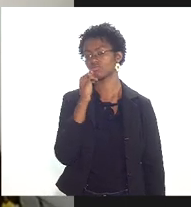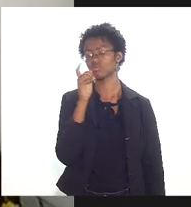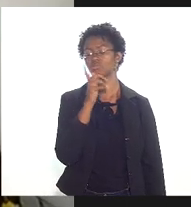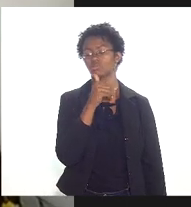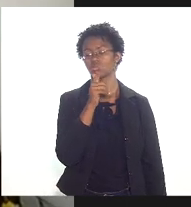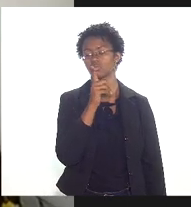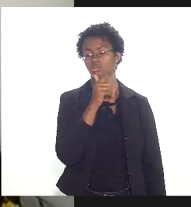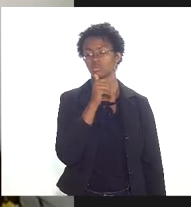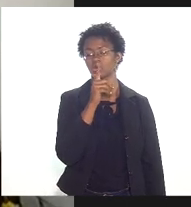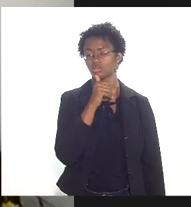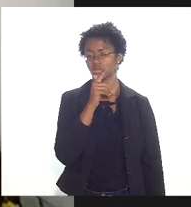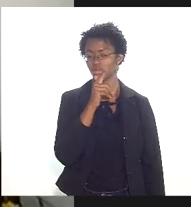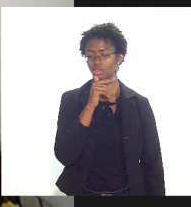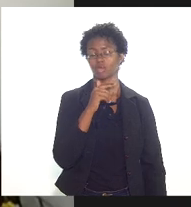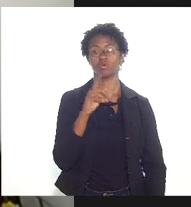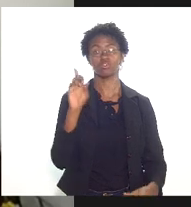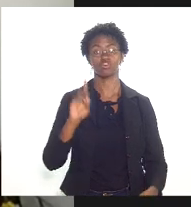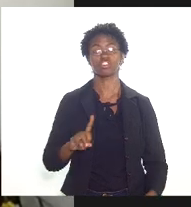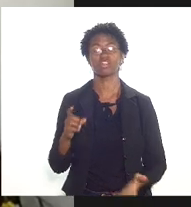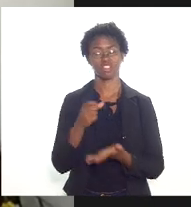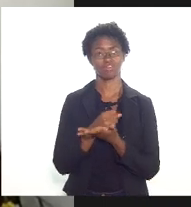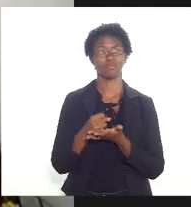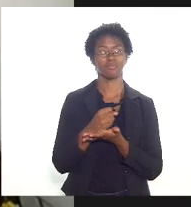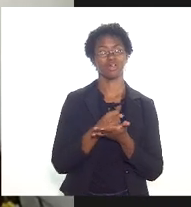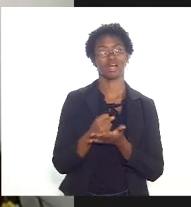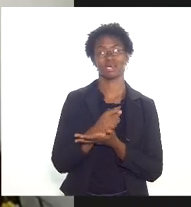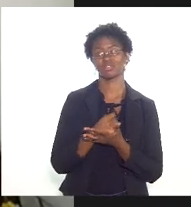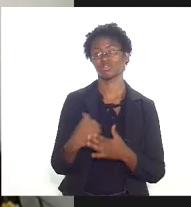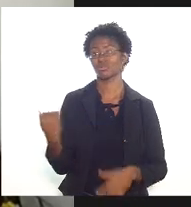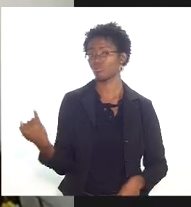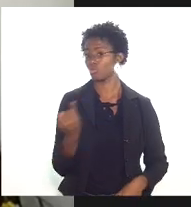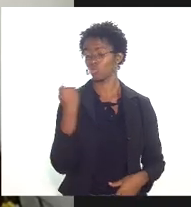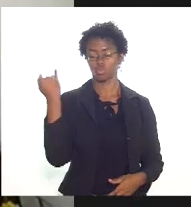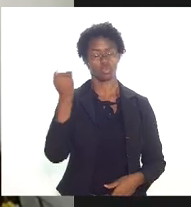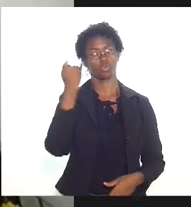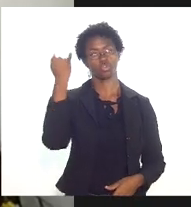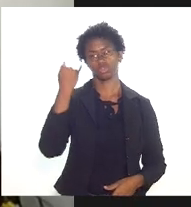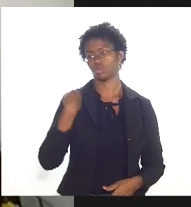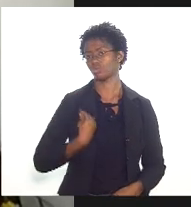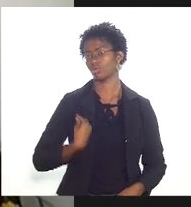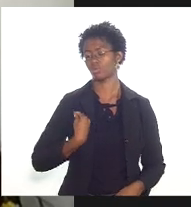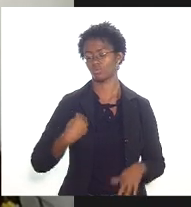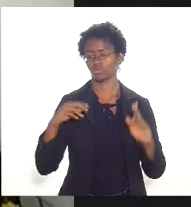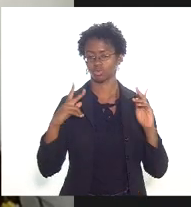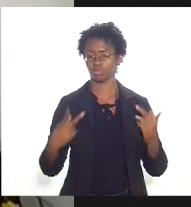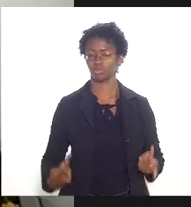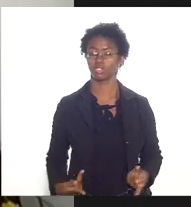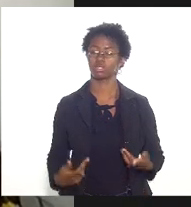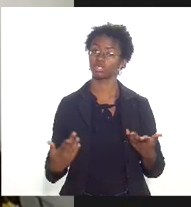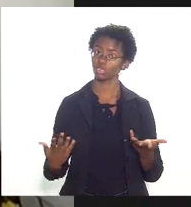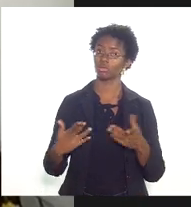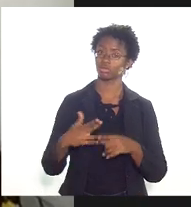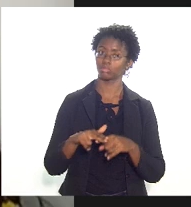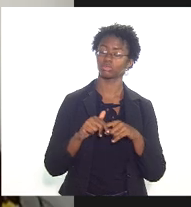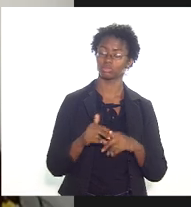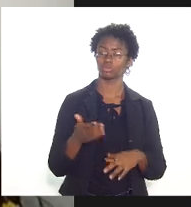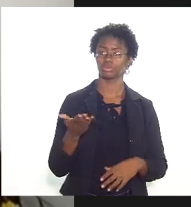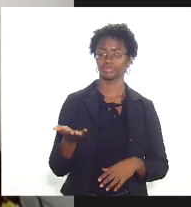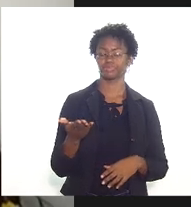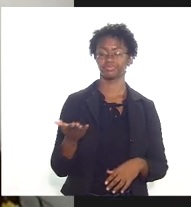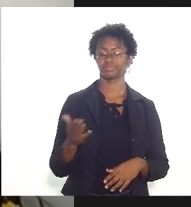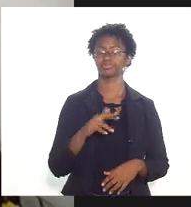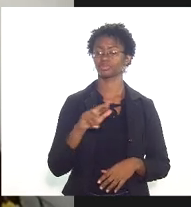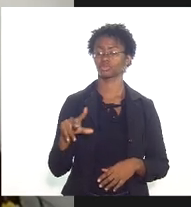água O saneamento básico como essenciais para a vida humana Então nesse sentido não é só